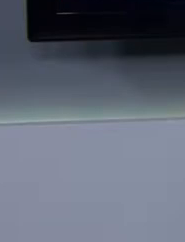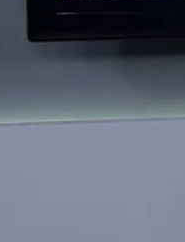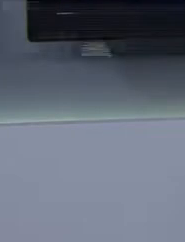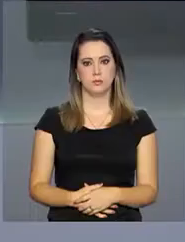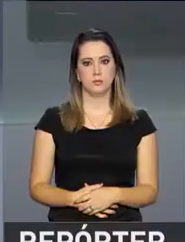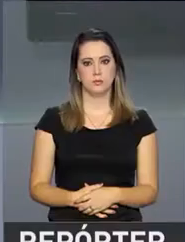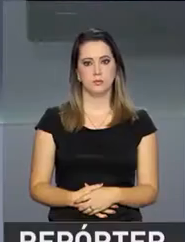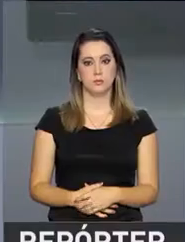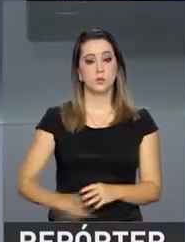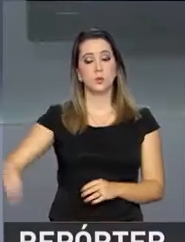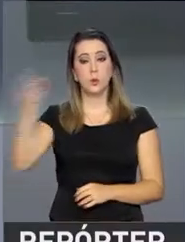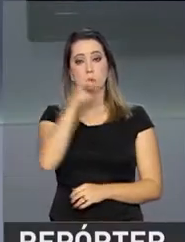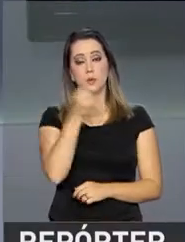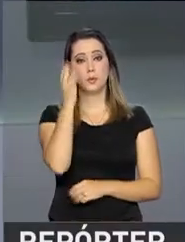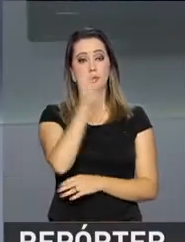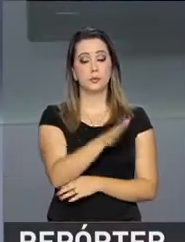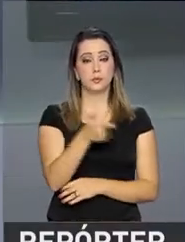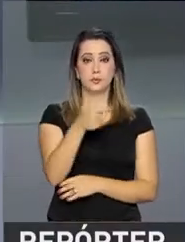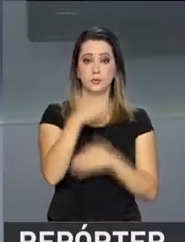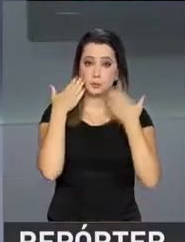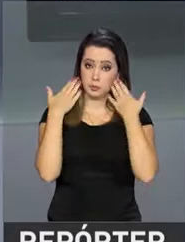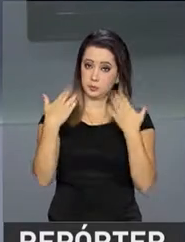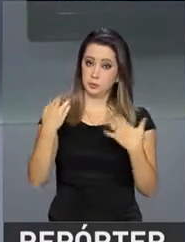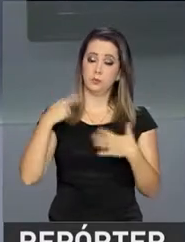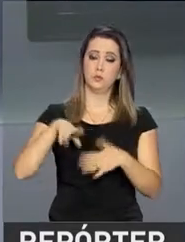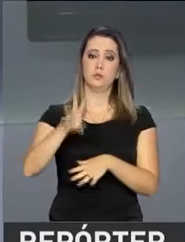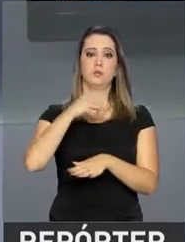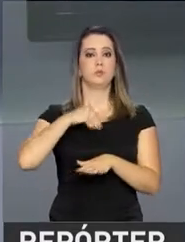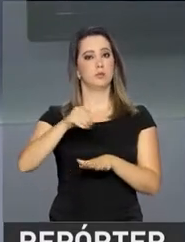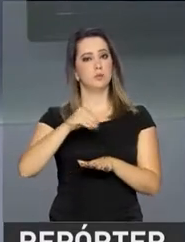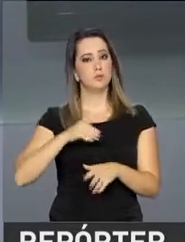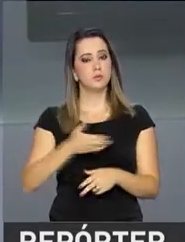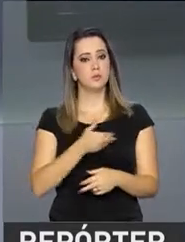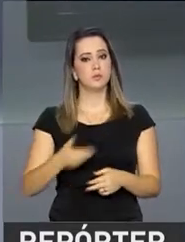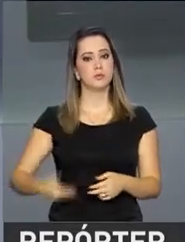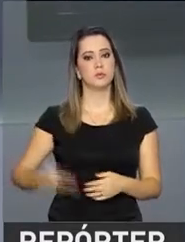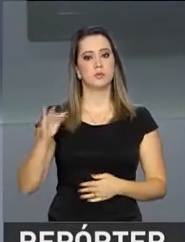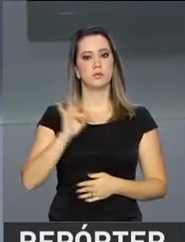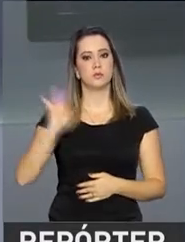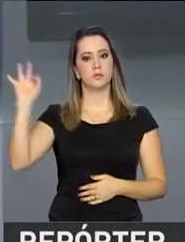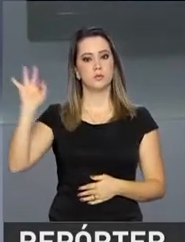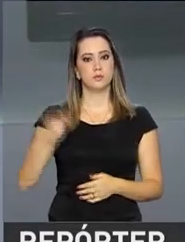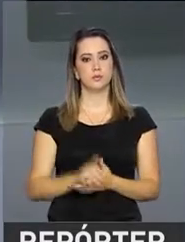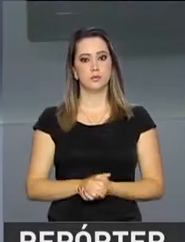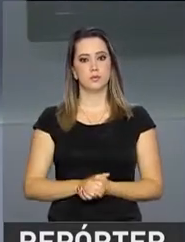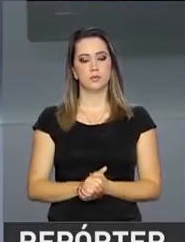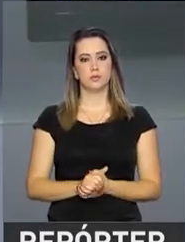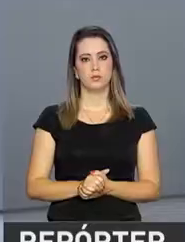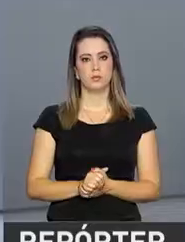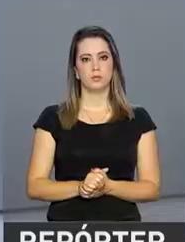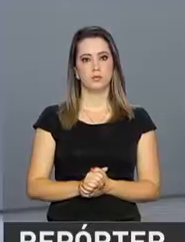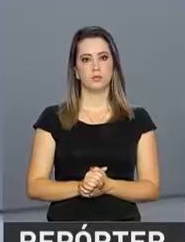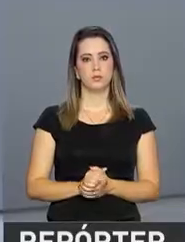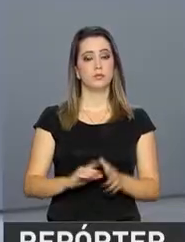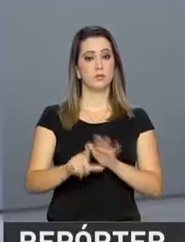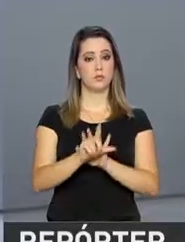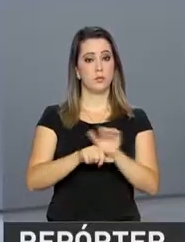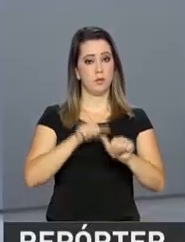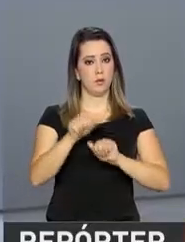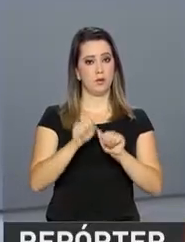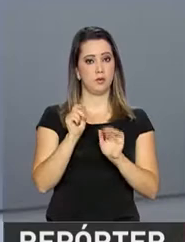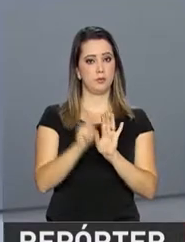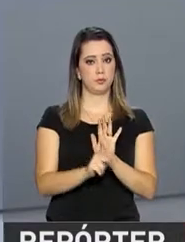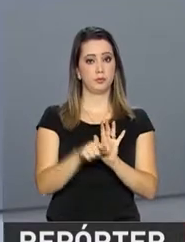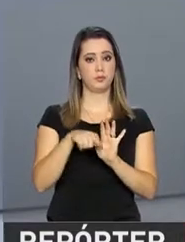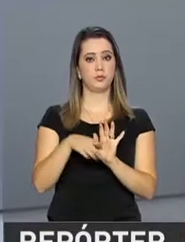olá boa tarde voltamos agora com mais uma edição do repórter nbr notícias do governo federal à reforma da previdência